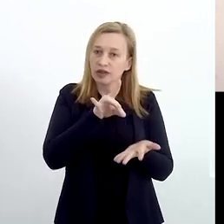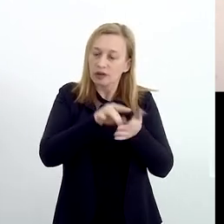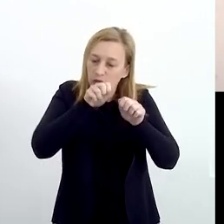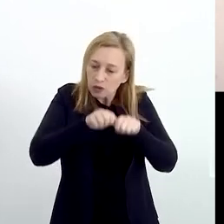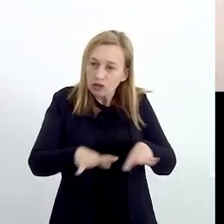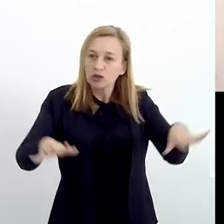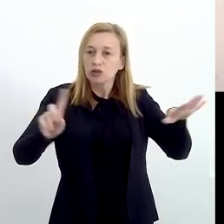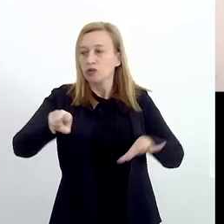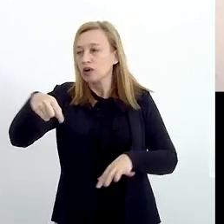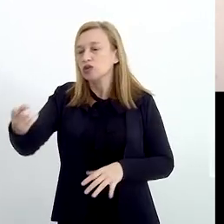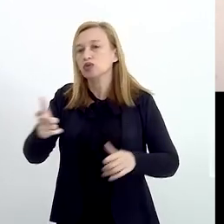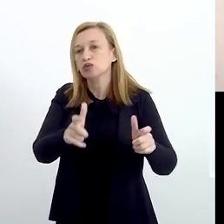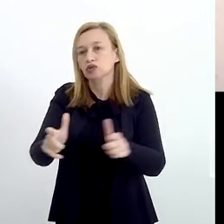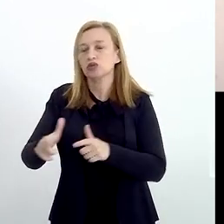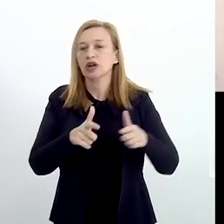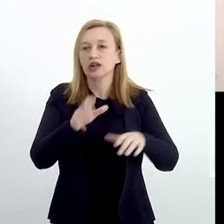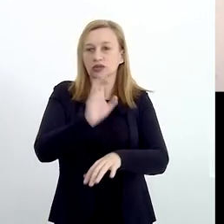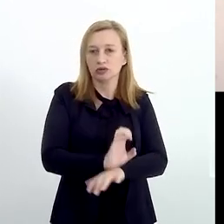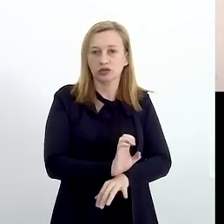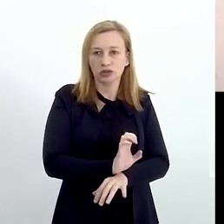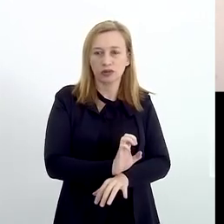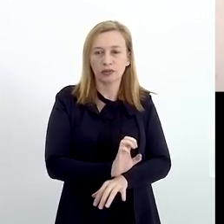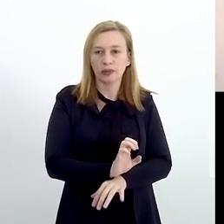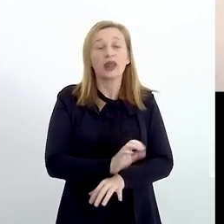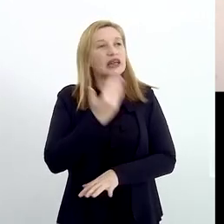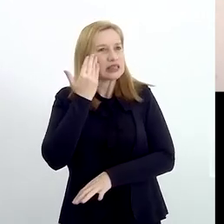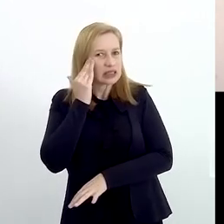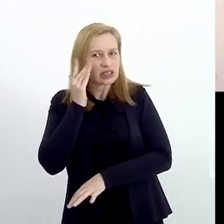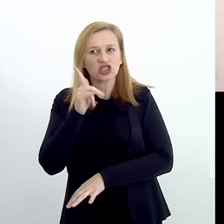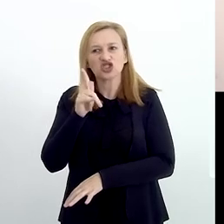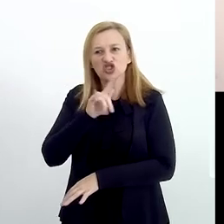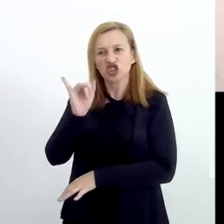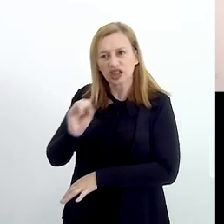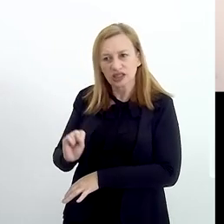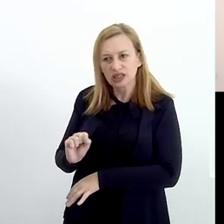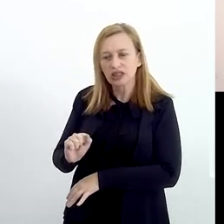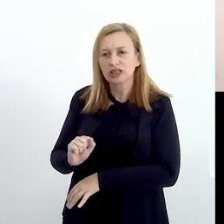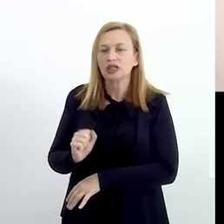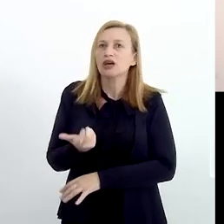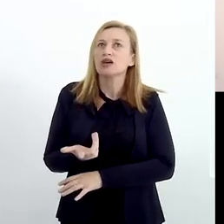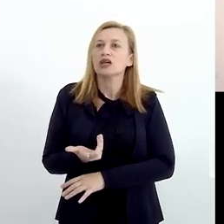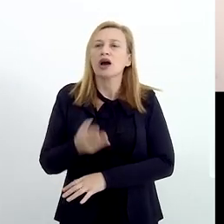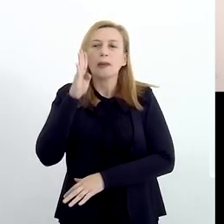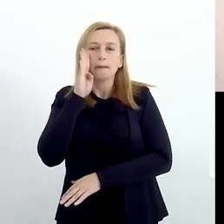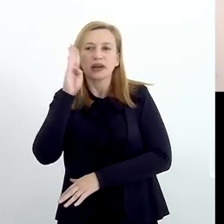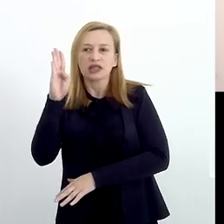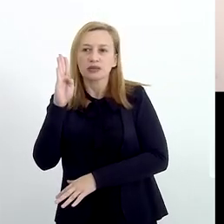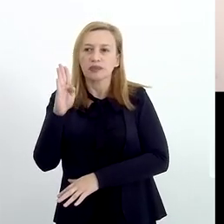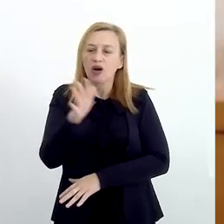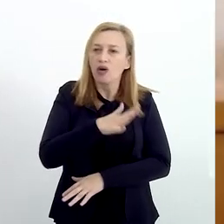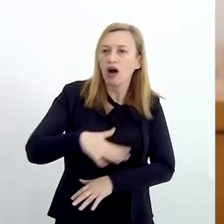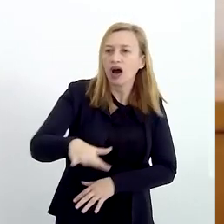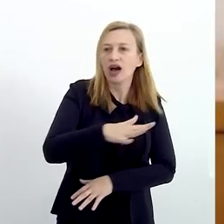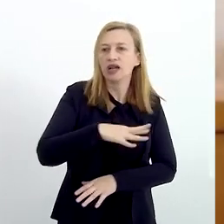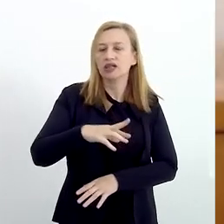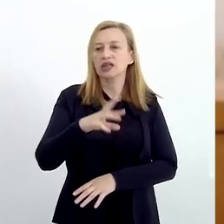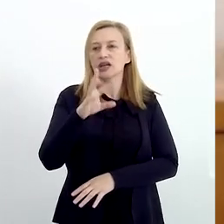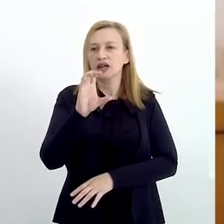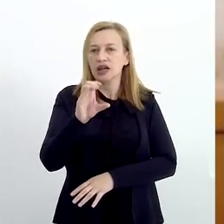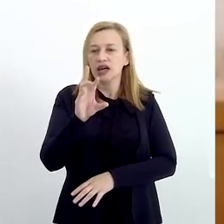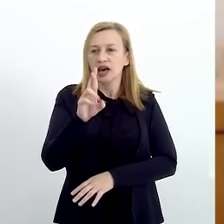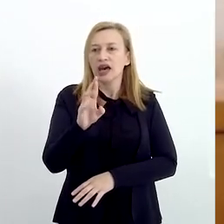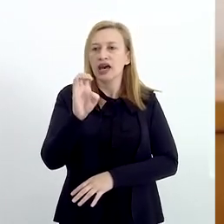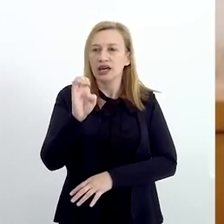posiciona para realmente expandir para outras regiões do Estado entendi já isso aqui é os principais